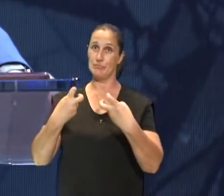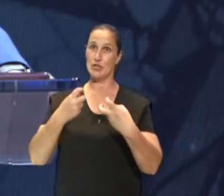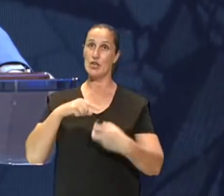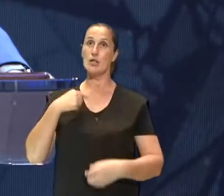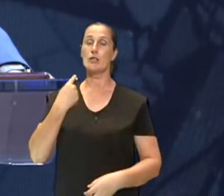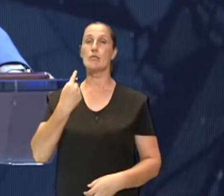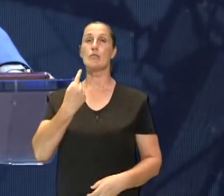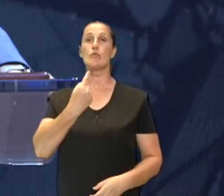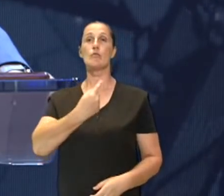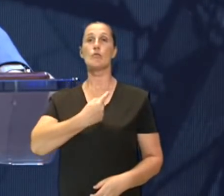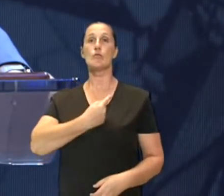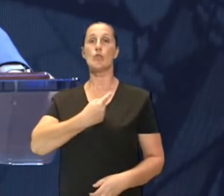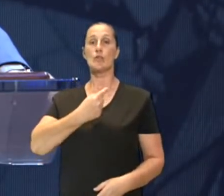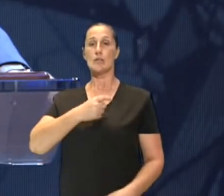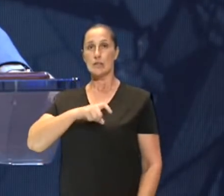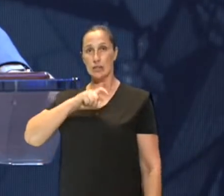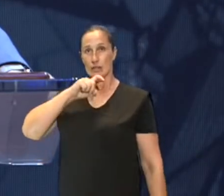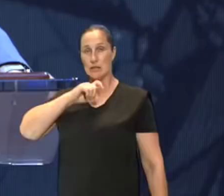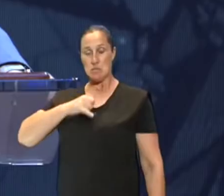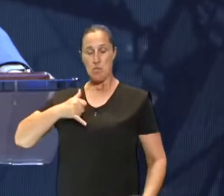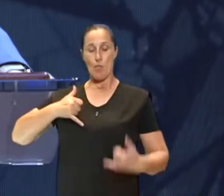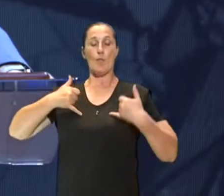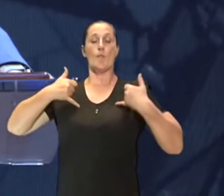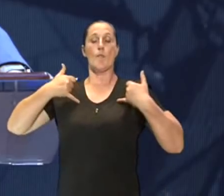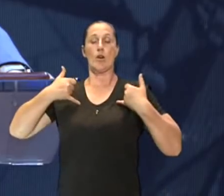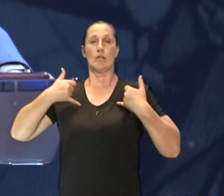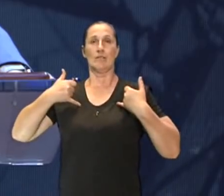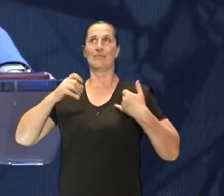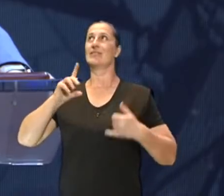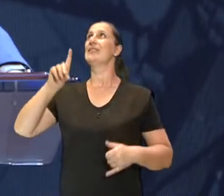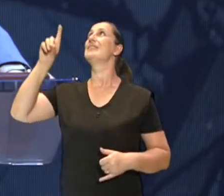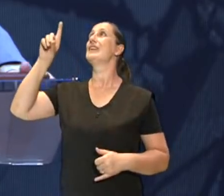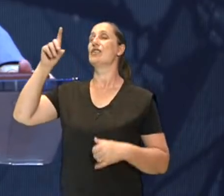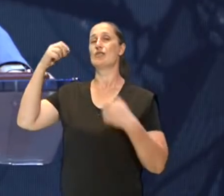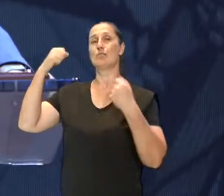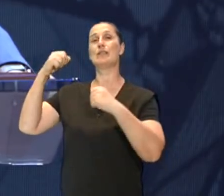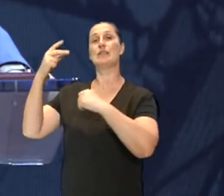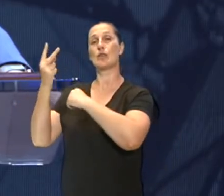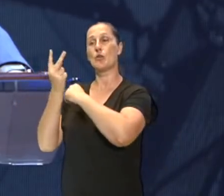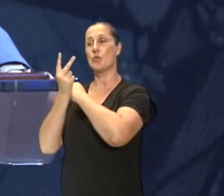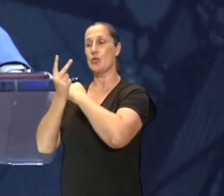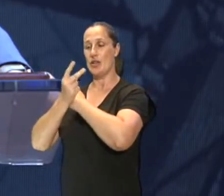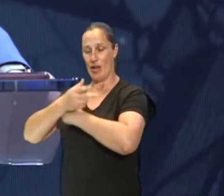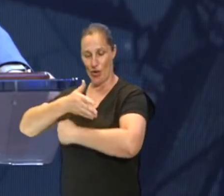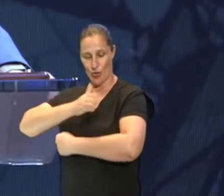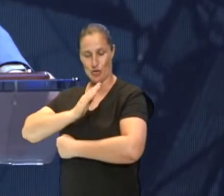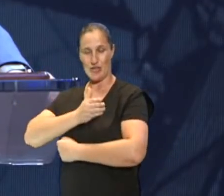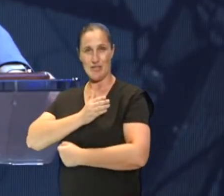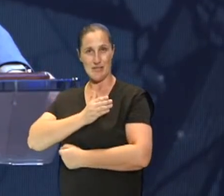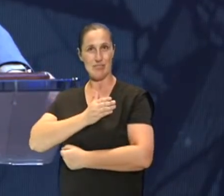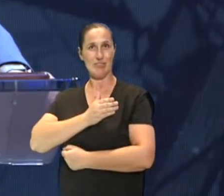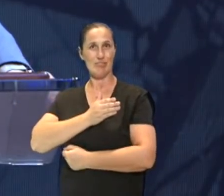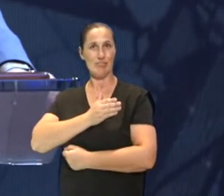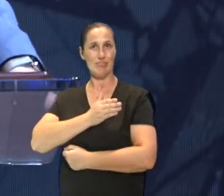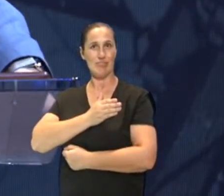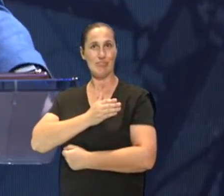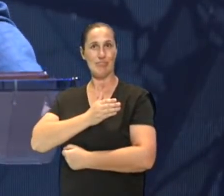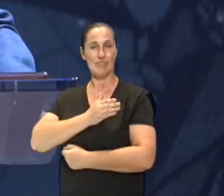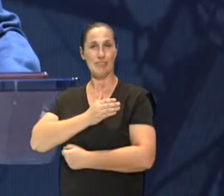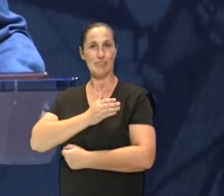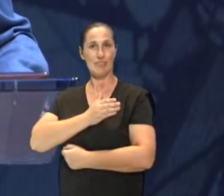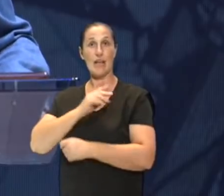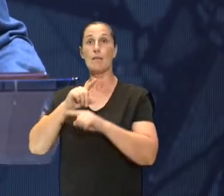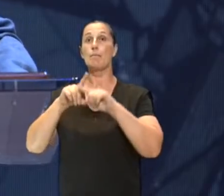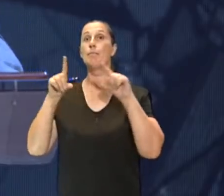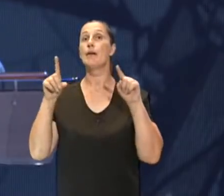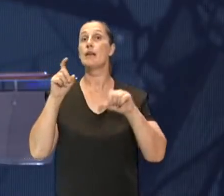presunção. E Deus tem que tratar o nosso coração do orgulho, em vários aspectos, mas em